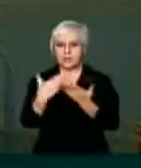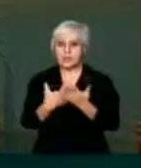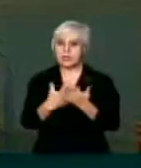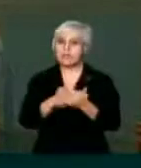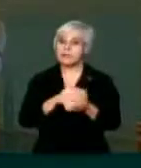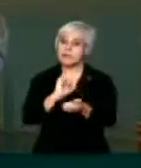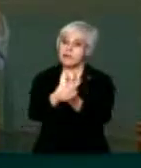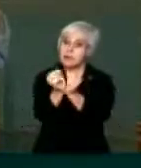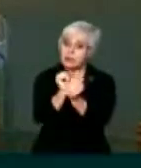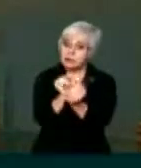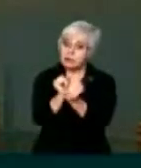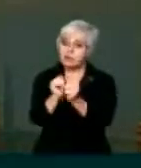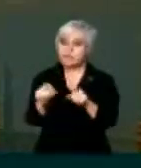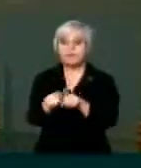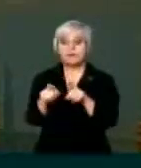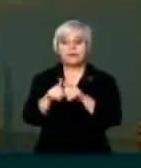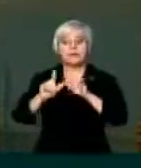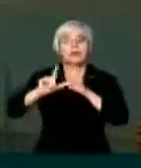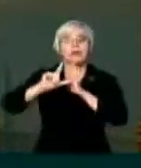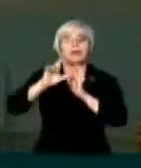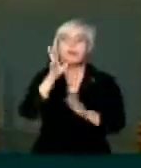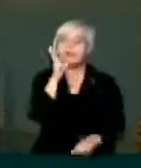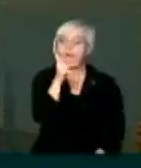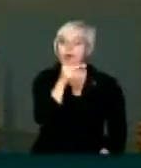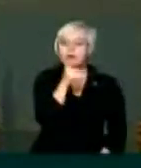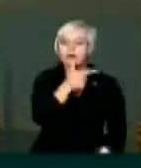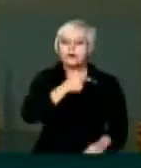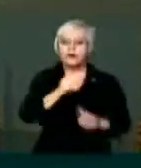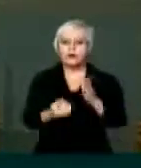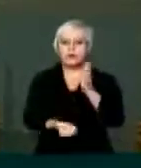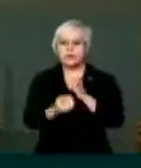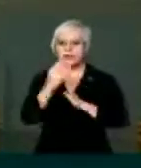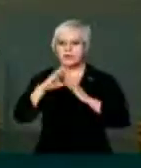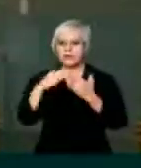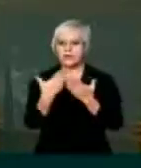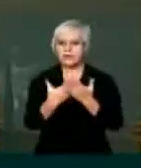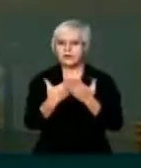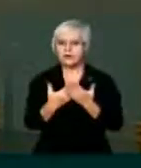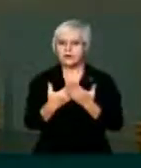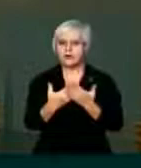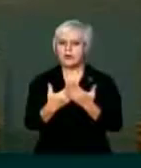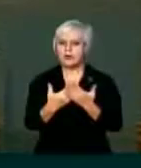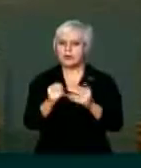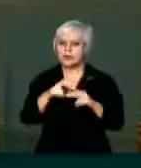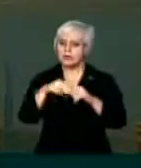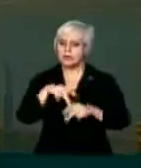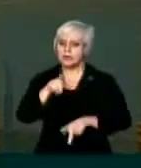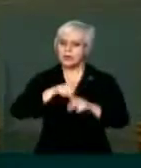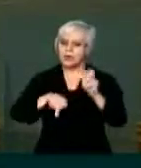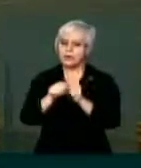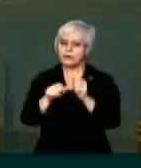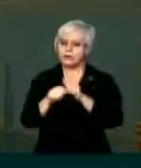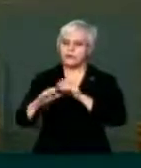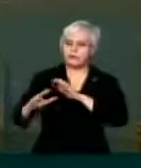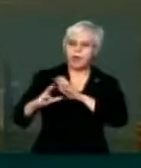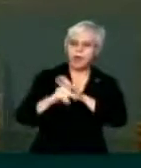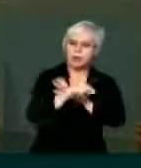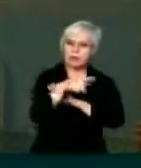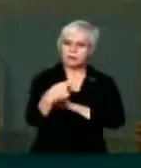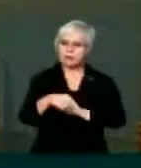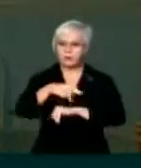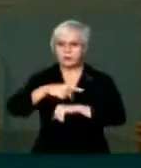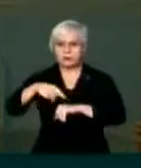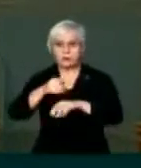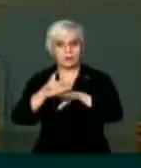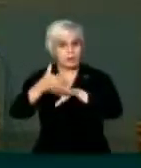escravidão ainda retardou mais a entrada de um outro povo que foi sequestrado para construir conosco o país e não